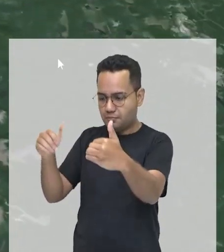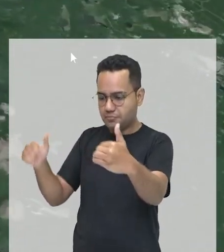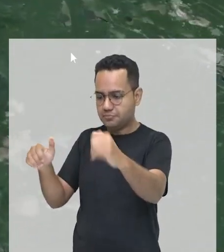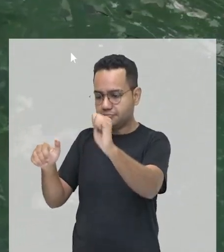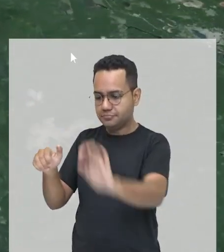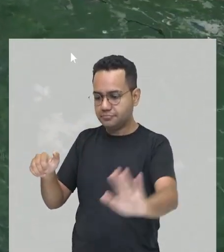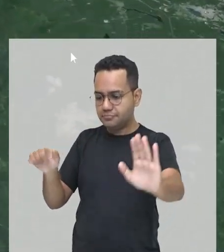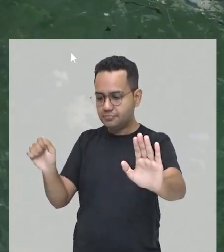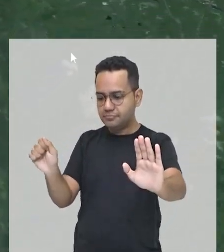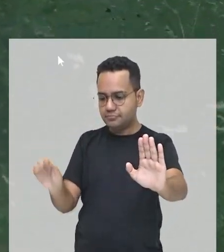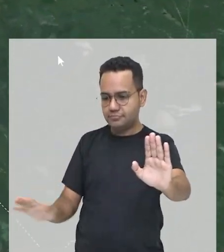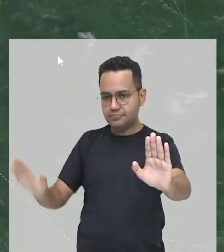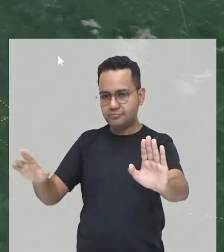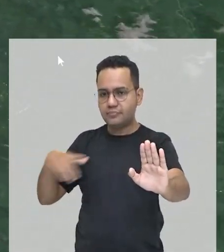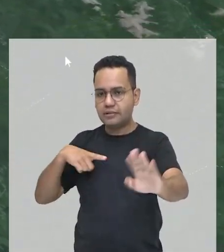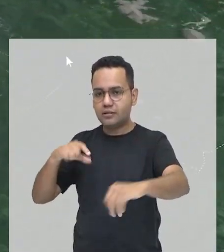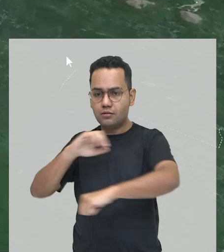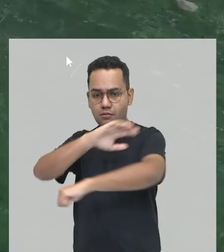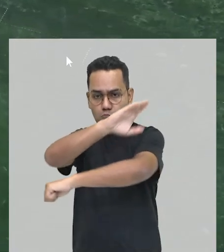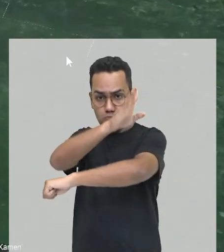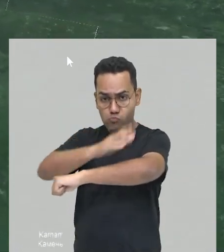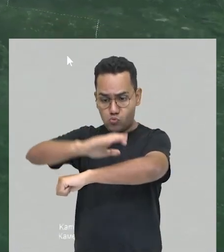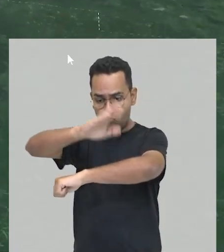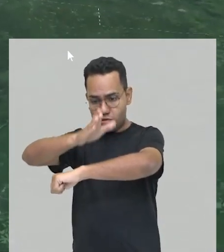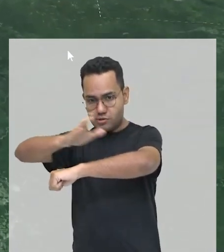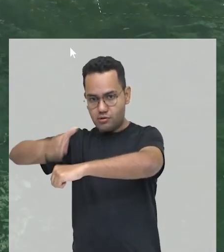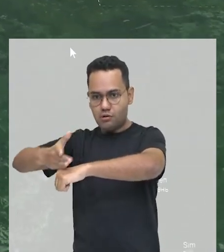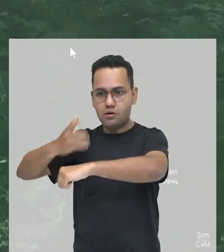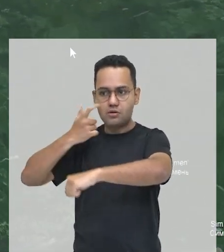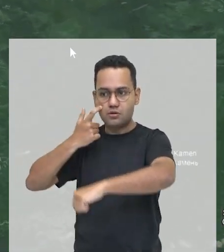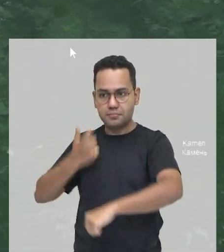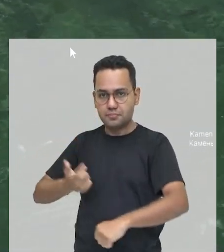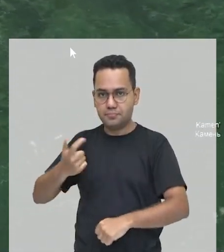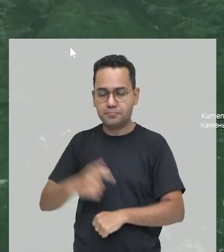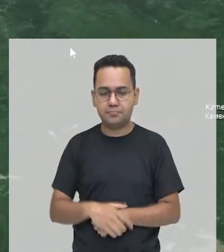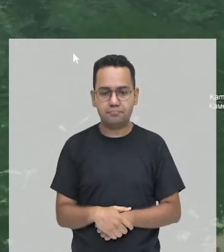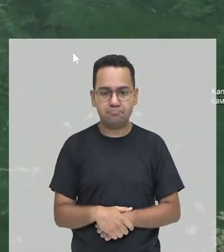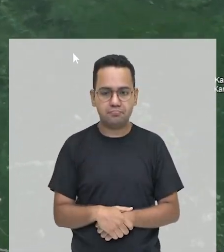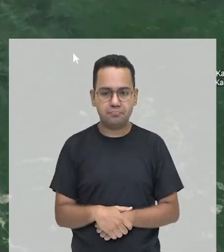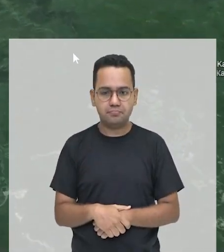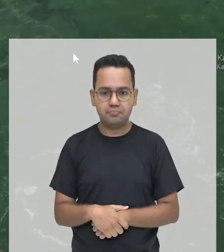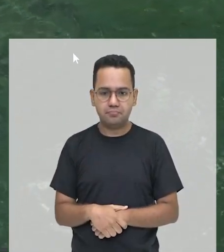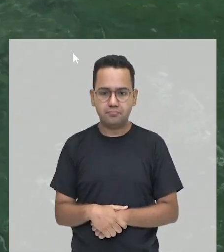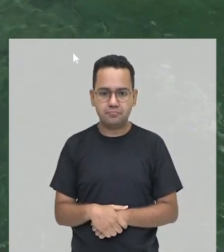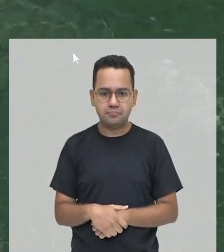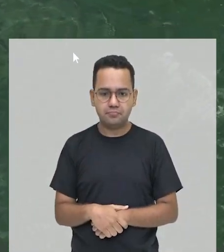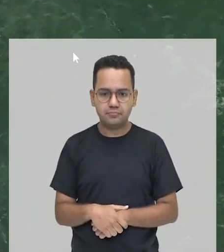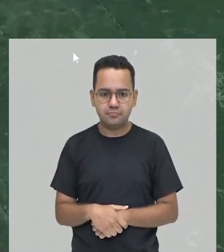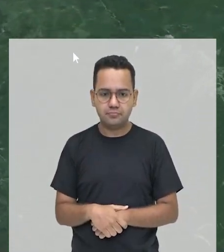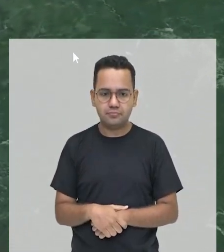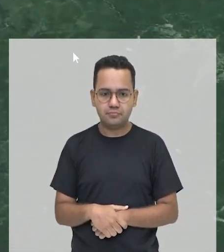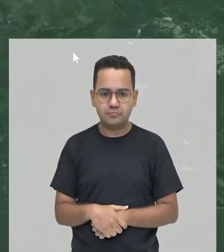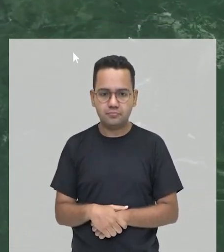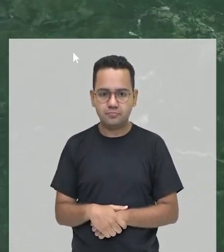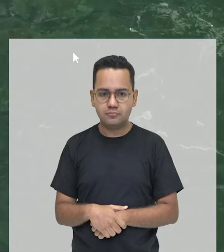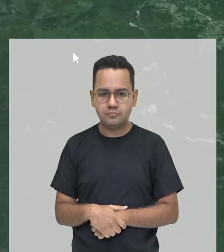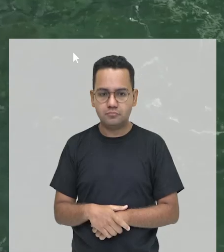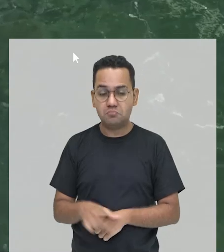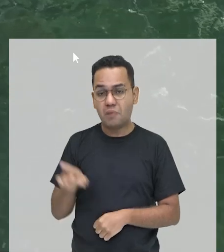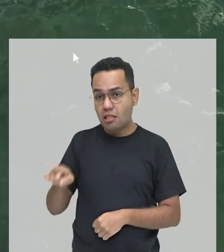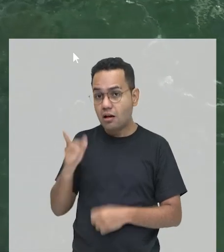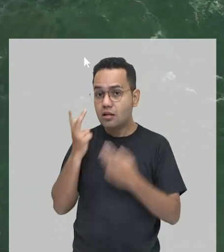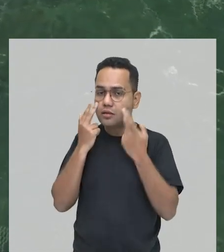observar essa cadeia de montanhas que faz essa divisão entre esses dois continentes, voltando a dizer que